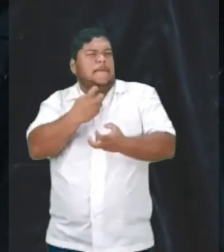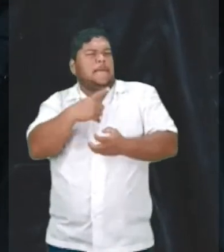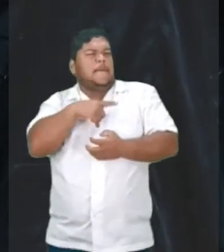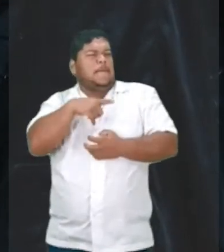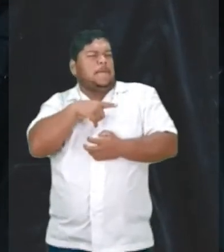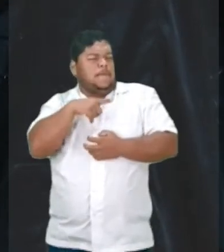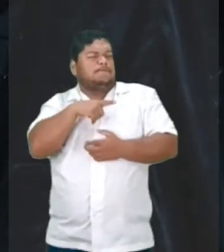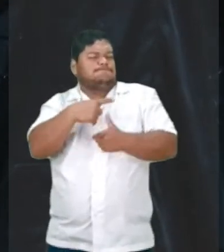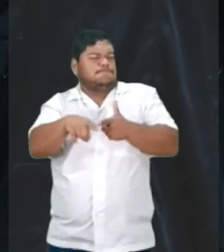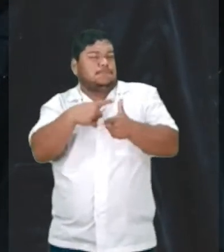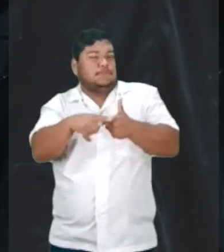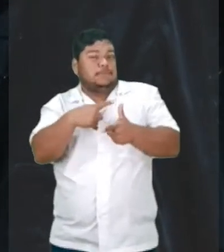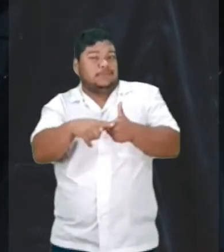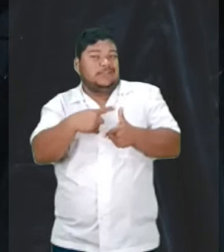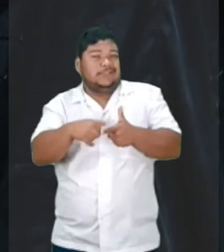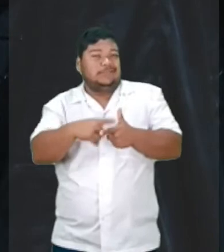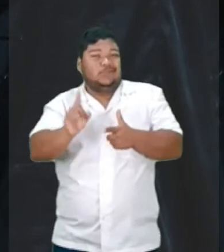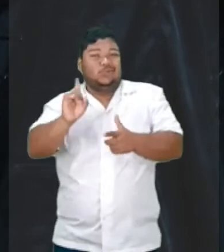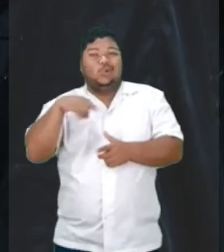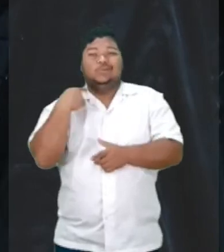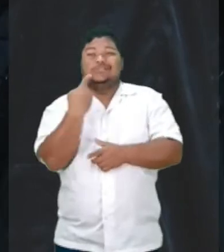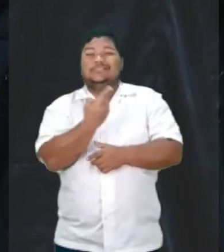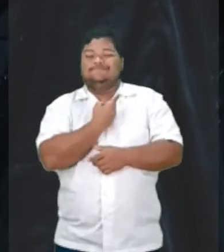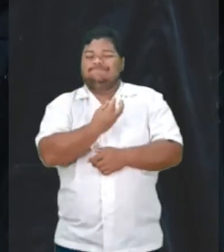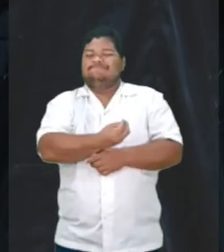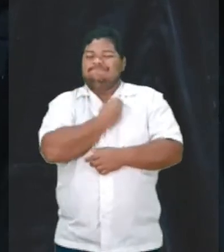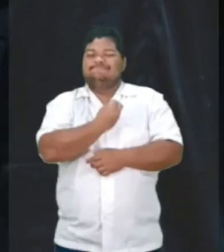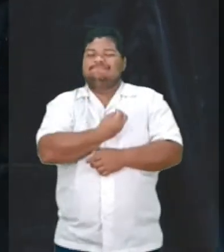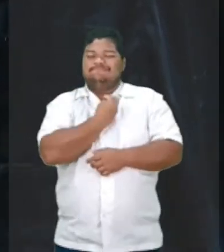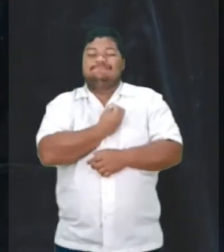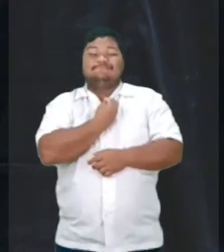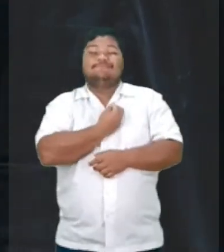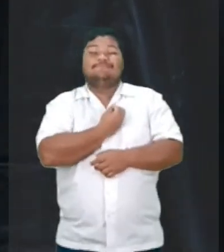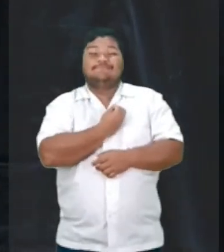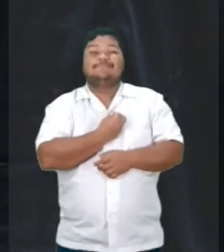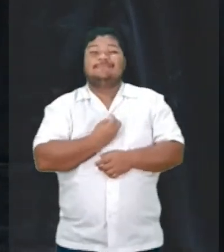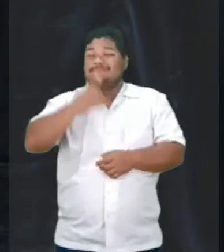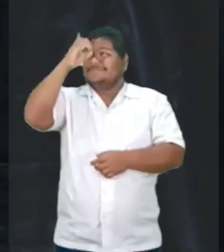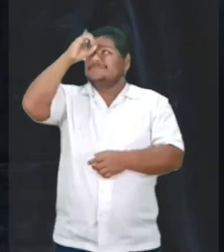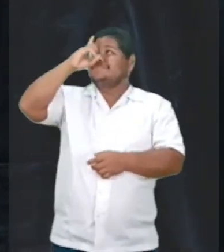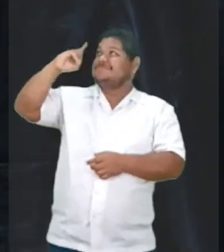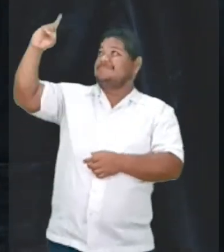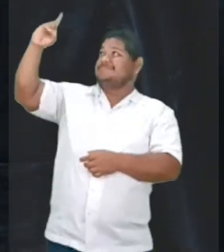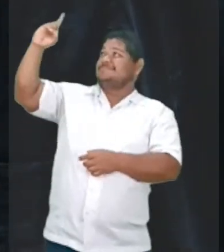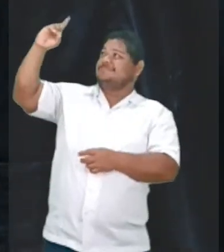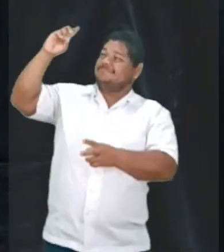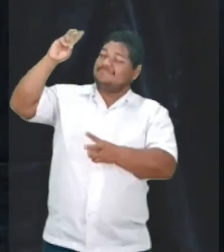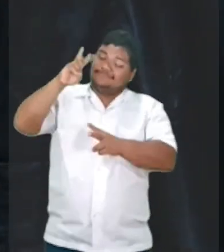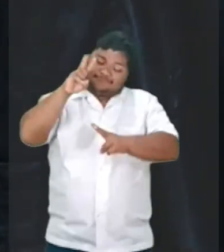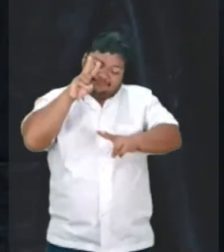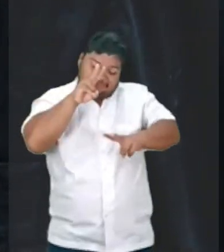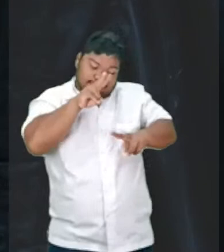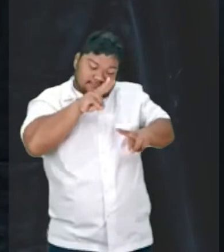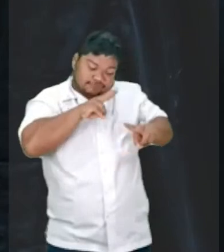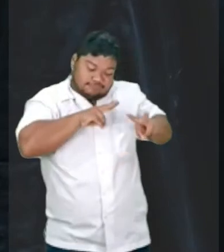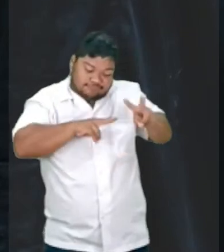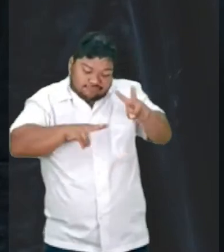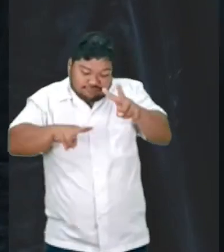acontecem em nossas vidas estão debaixo da supervisão de